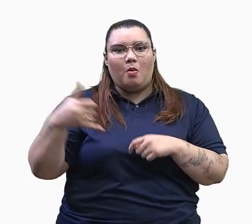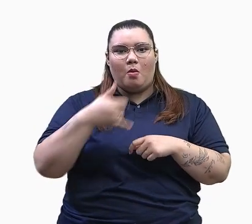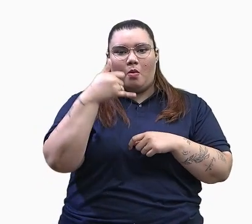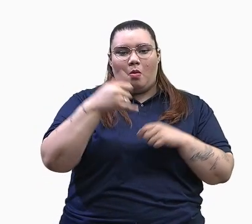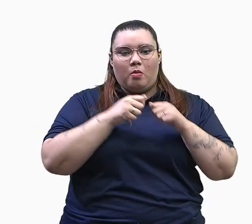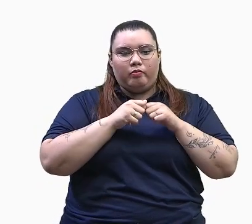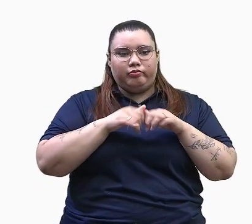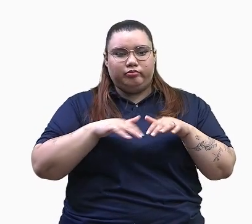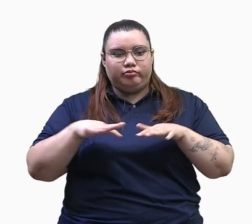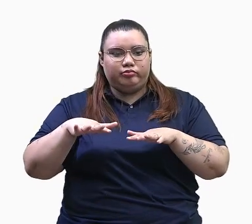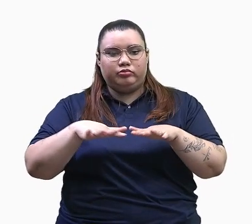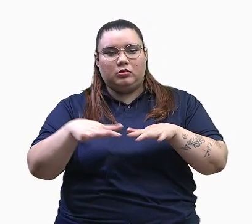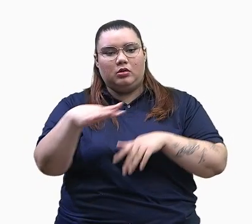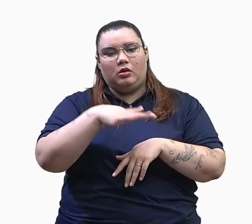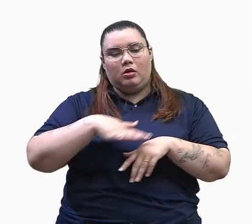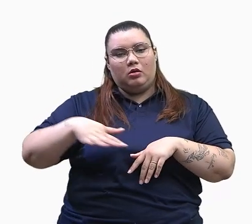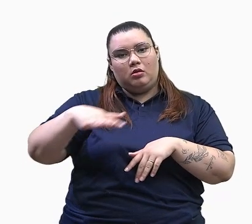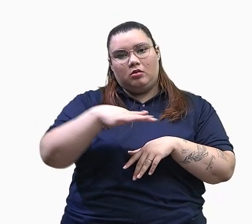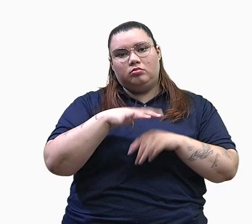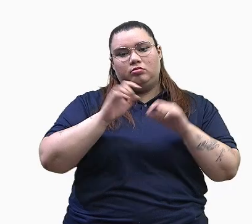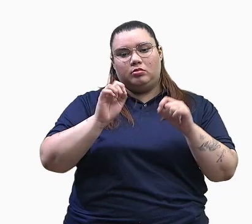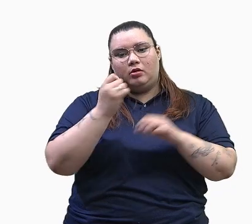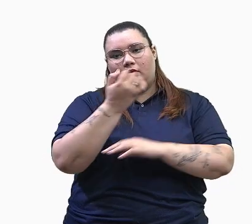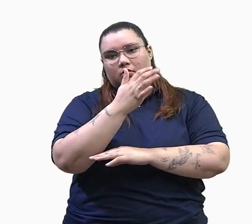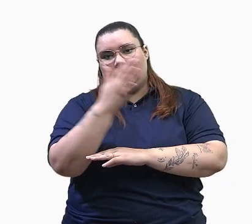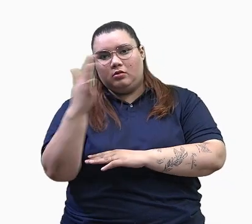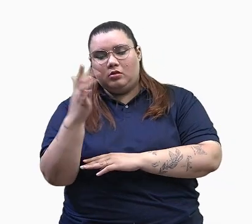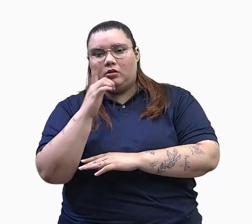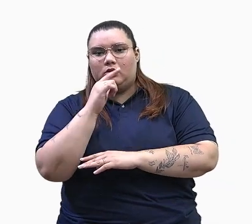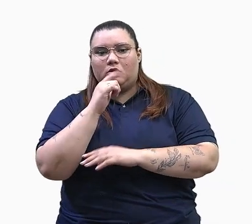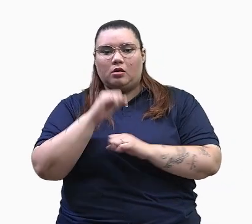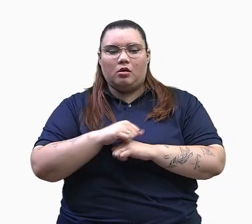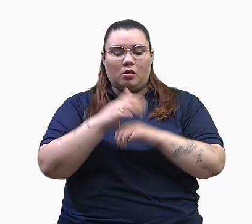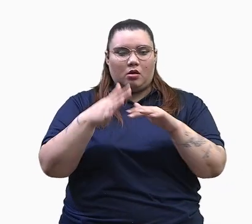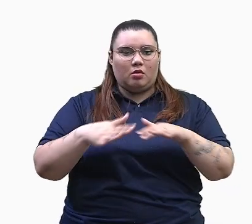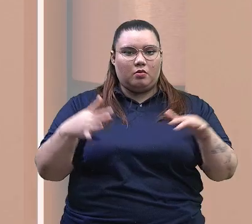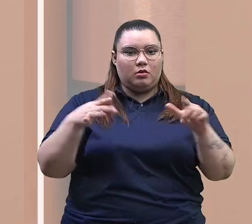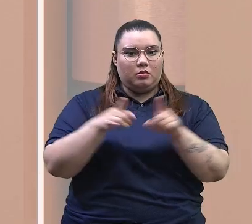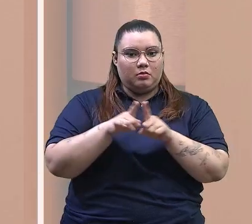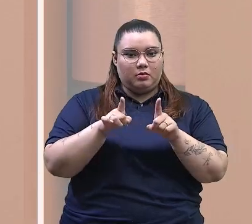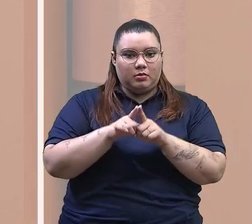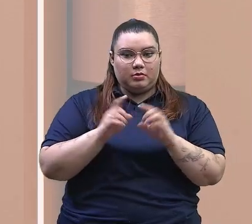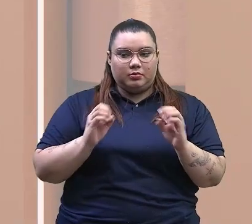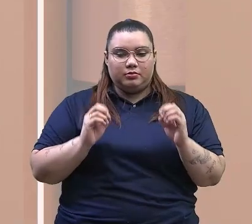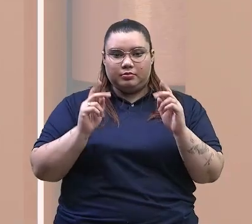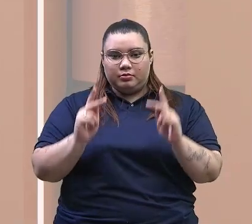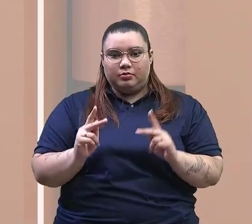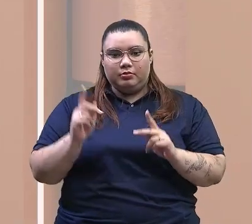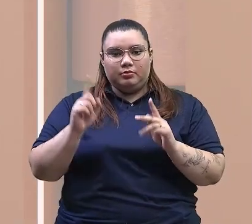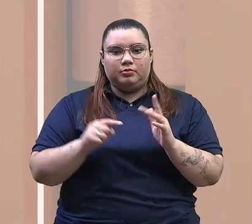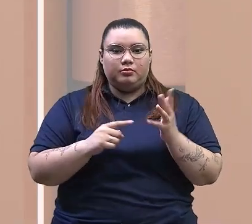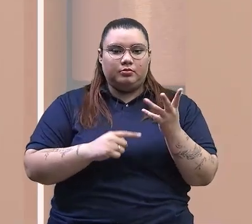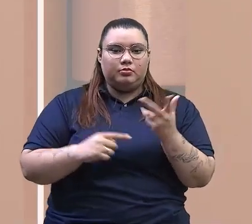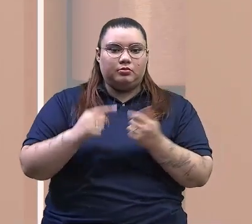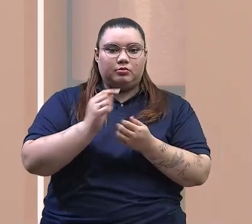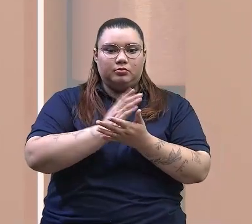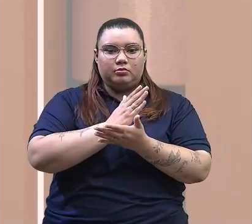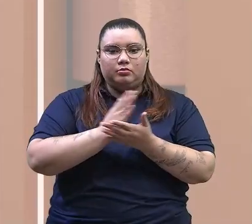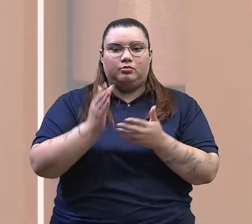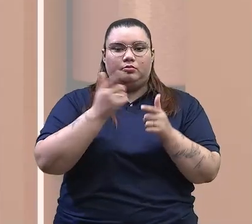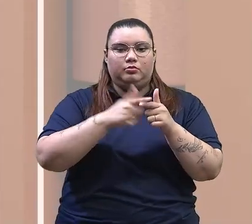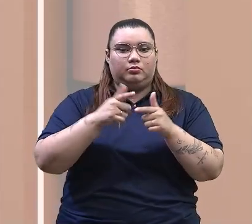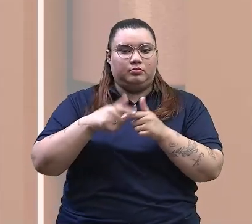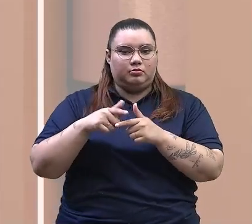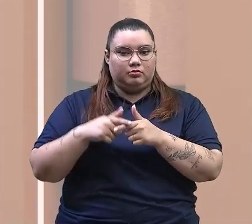com grandes impactos na fauna e também na flora marinha, né? Então, esses são alguns dos